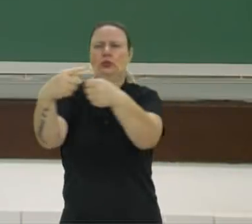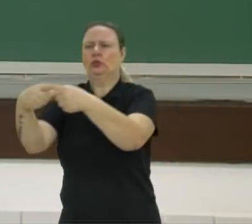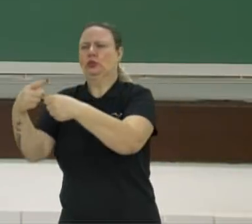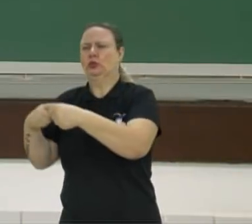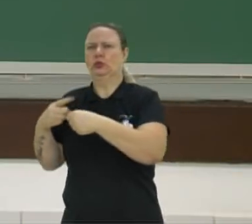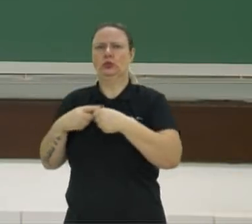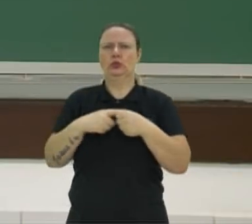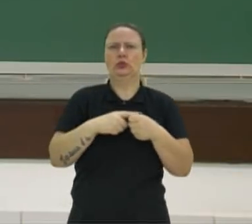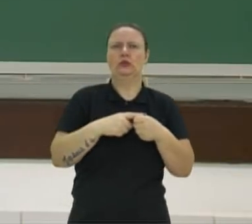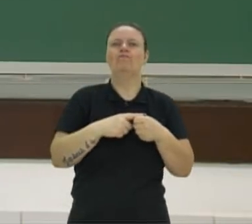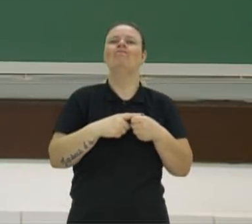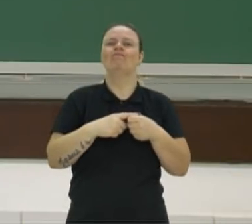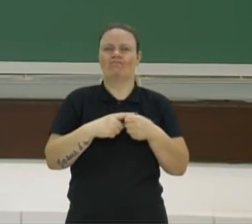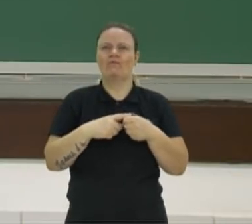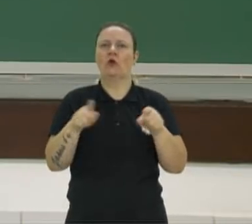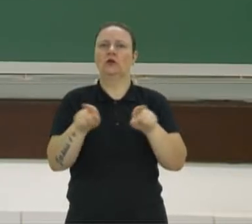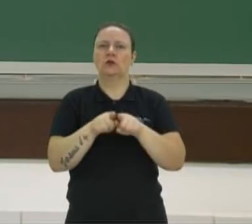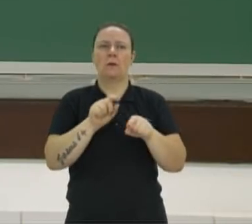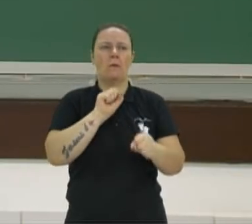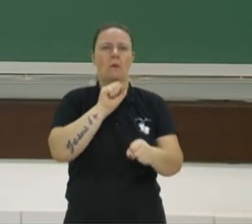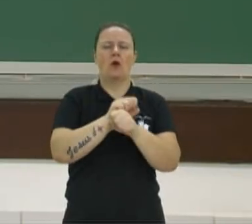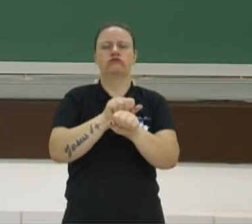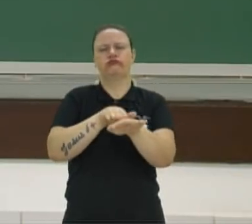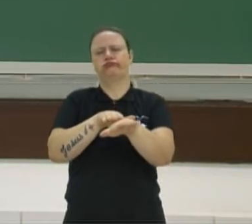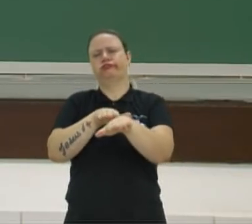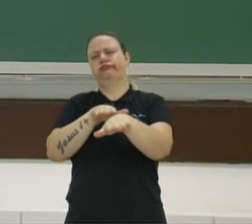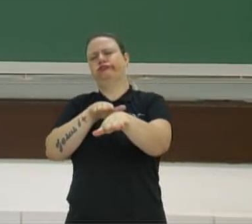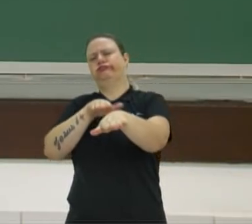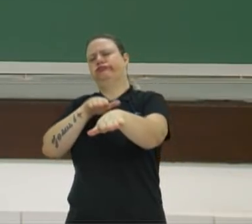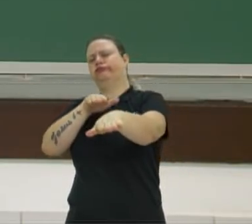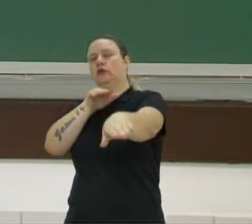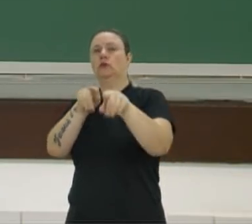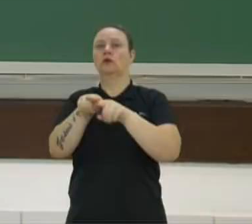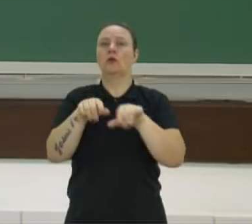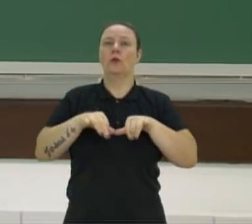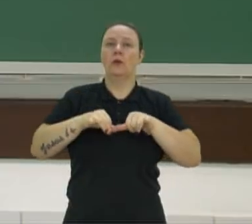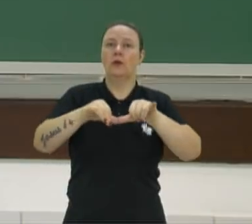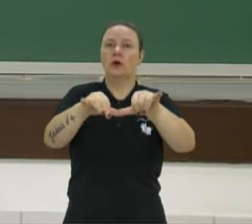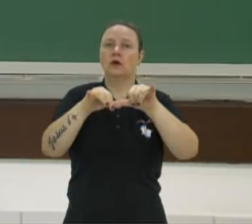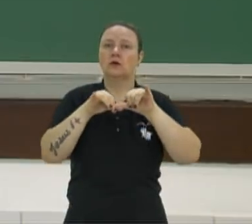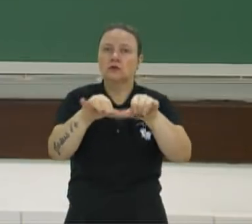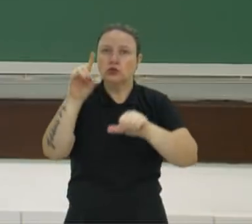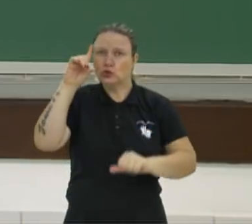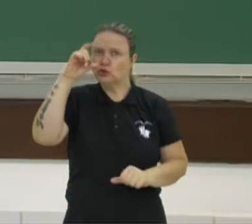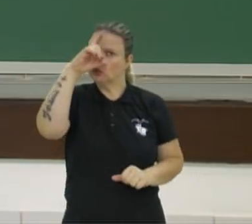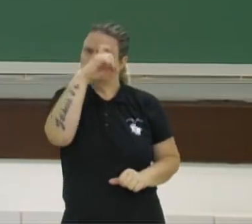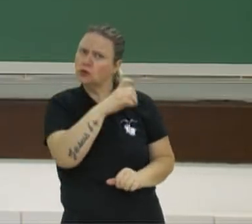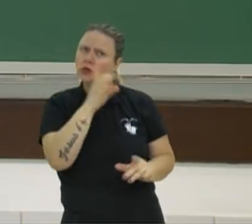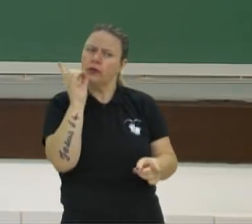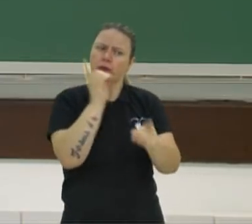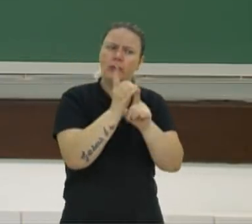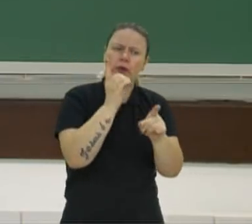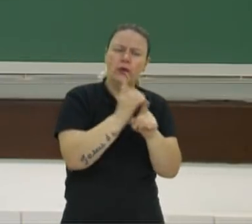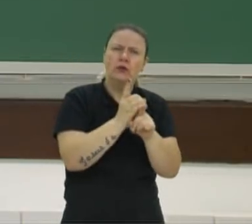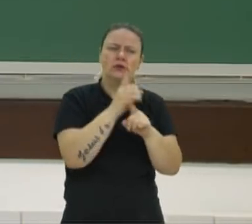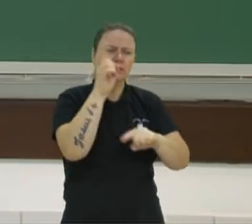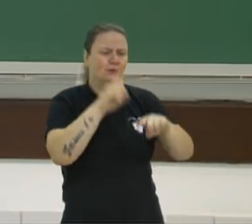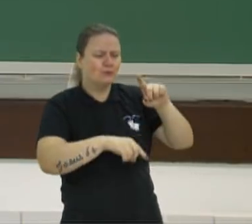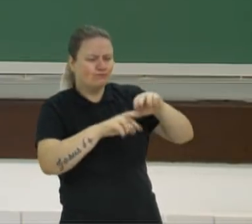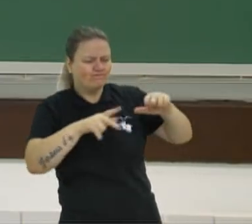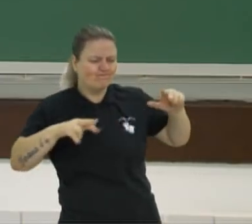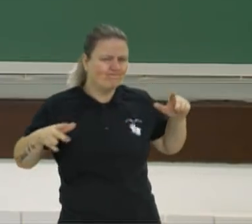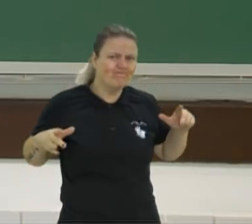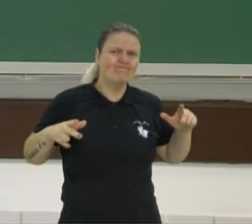ainda fez com que mercados, algumas pessoas tivessem dificuldades em encontrar alguns